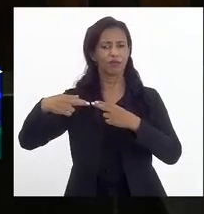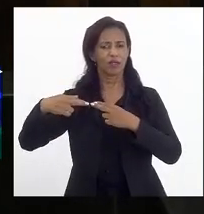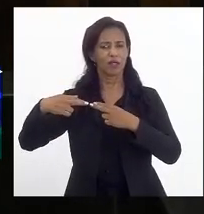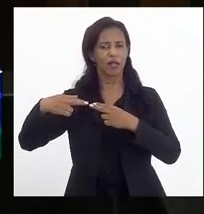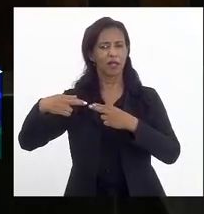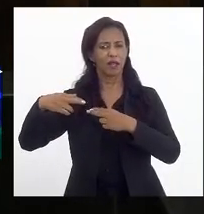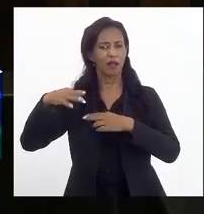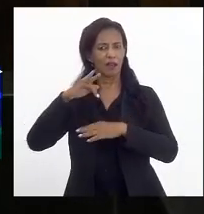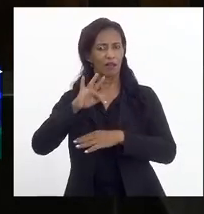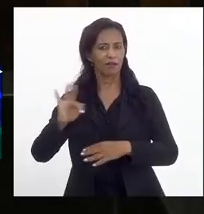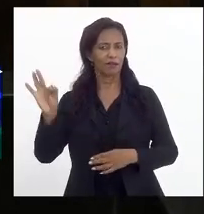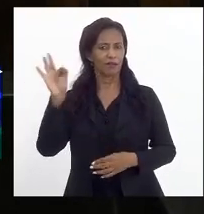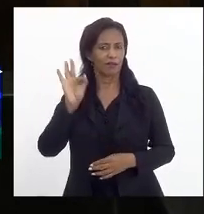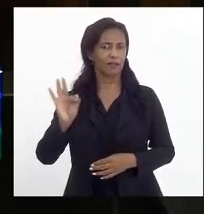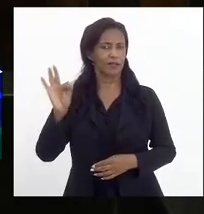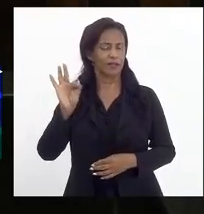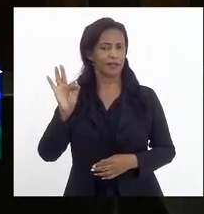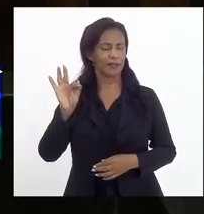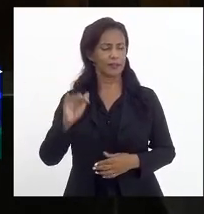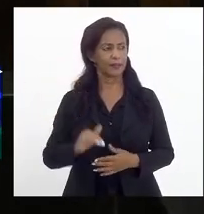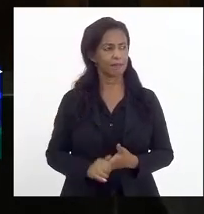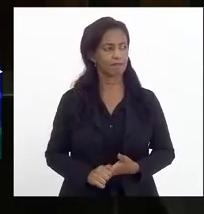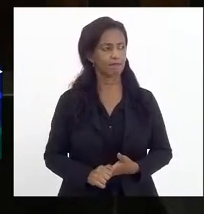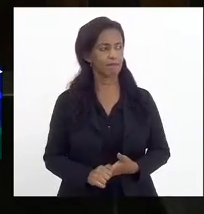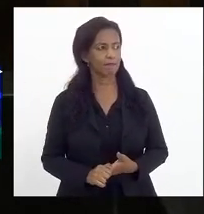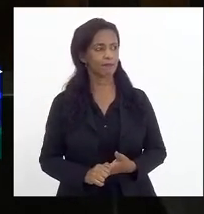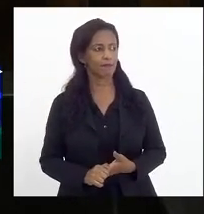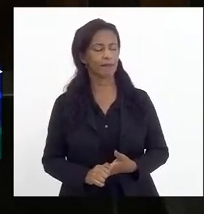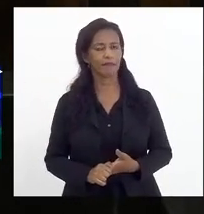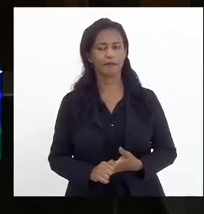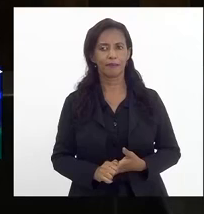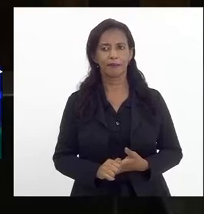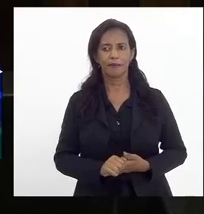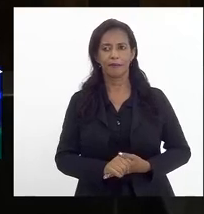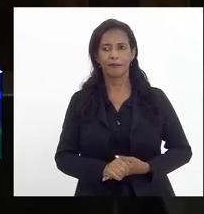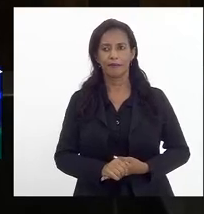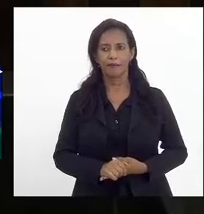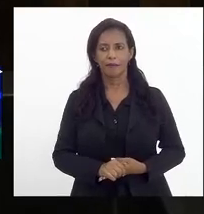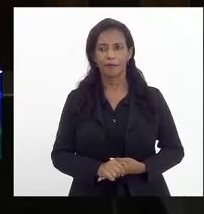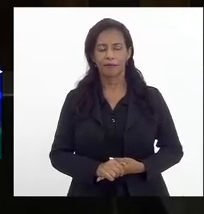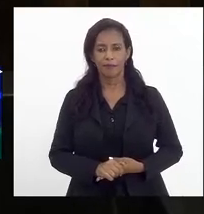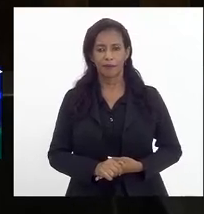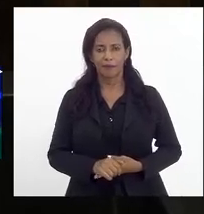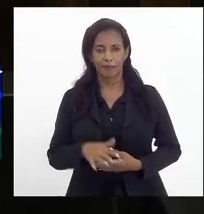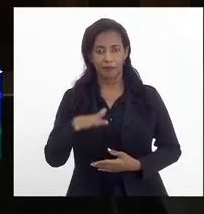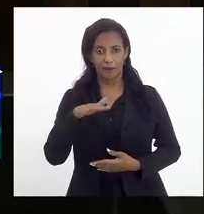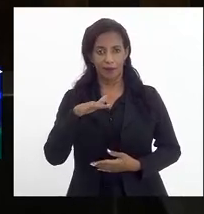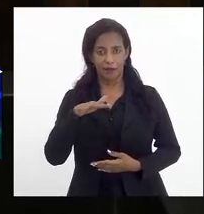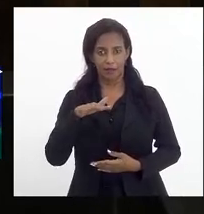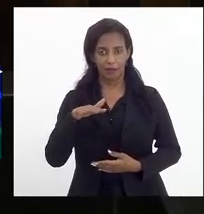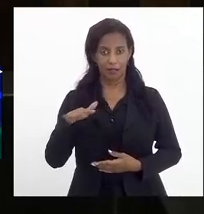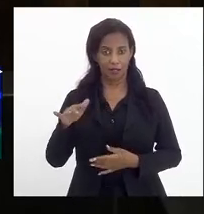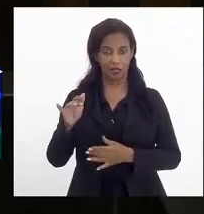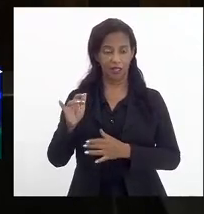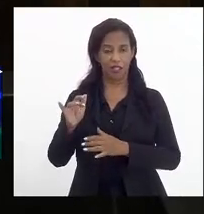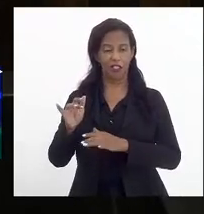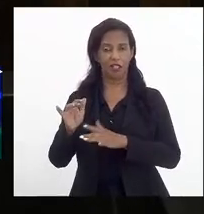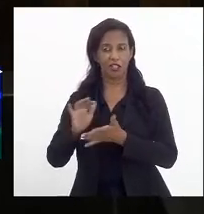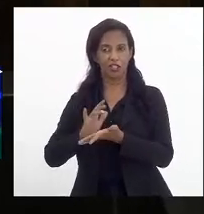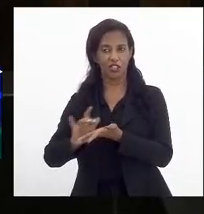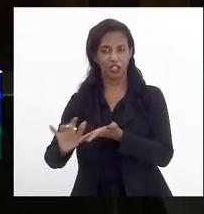I e II e na área digital